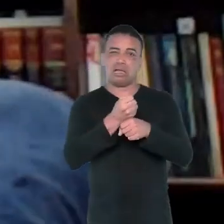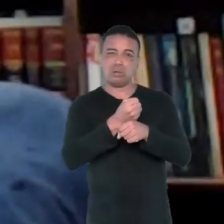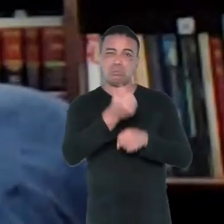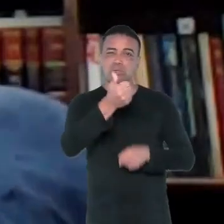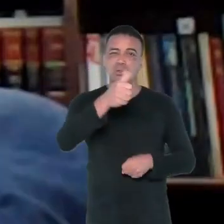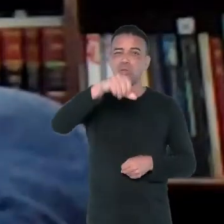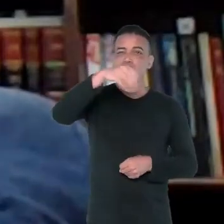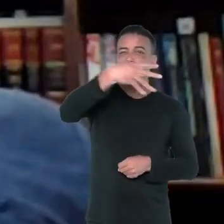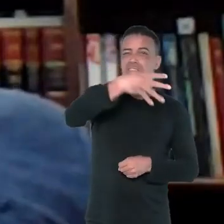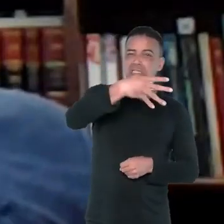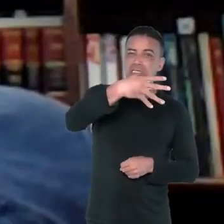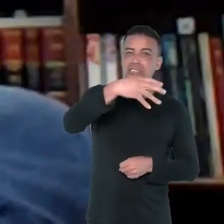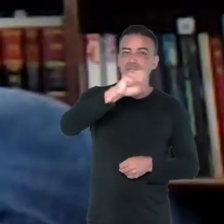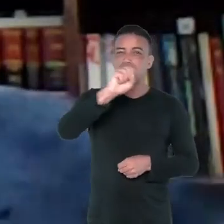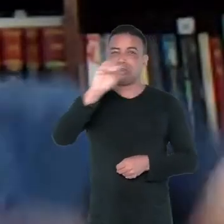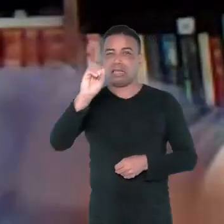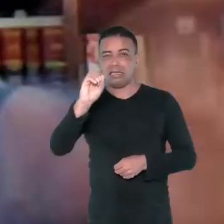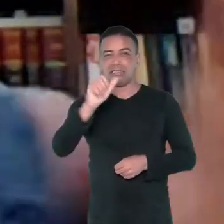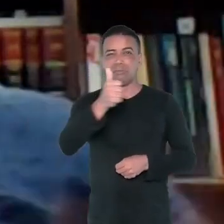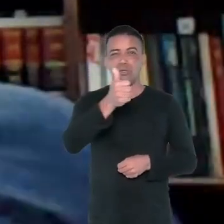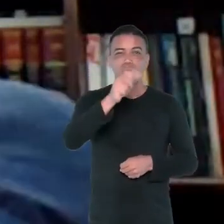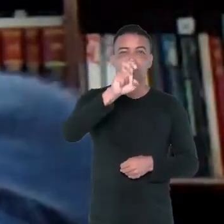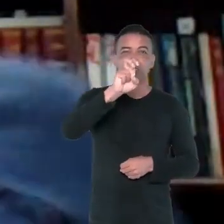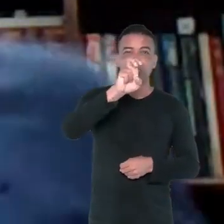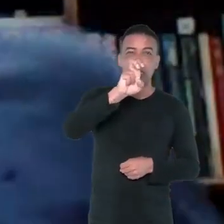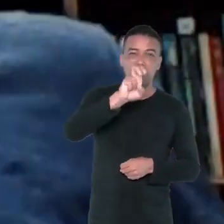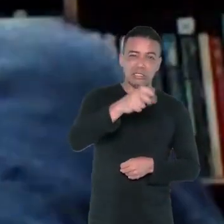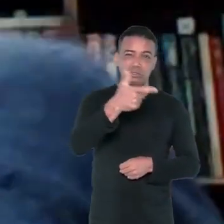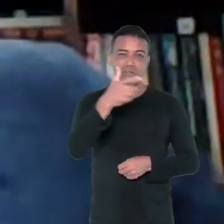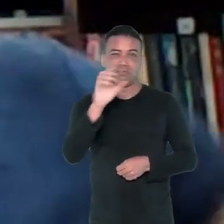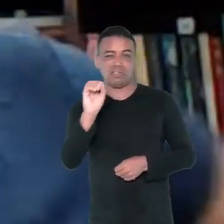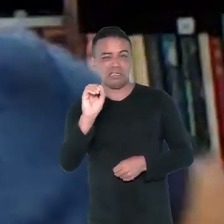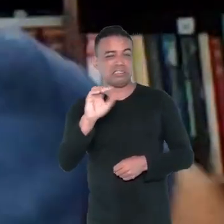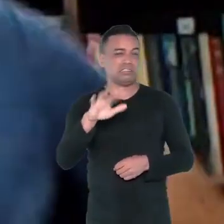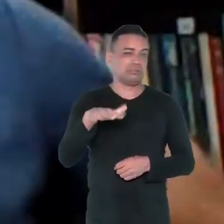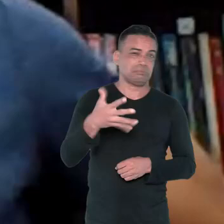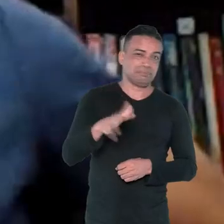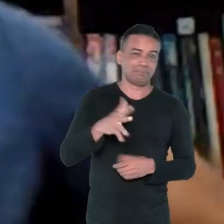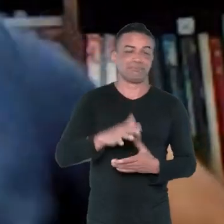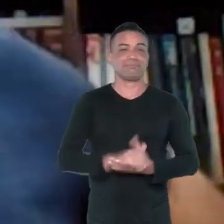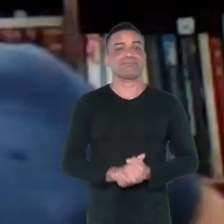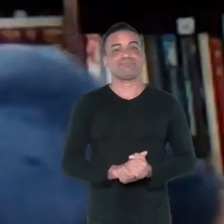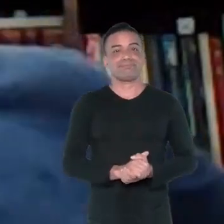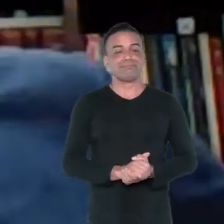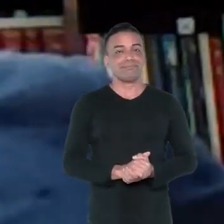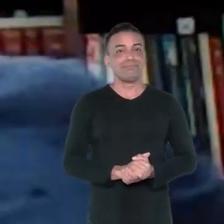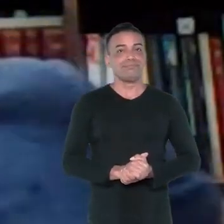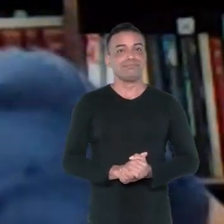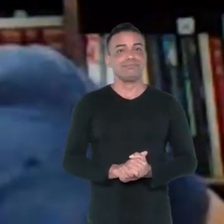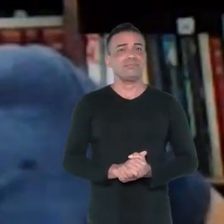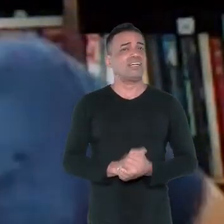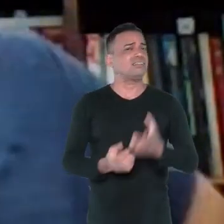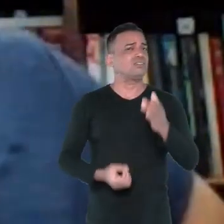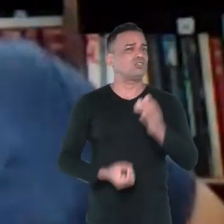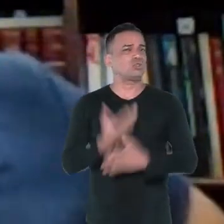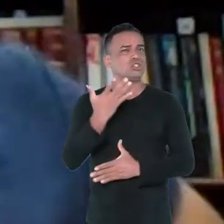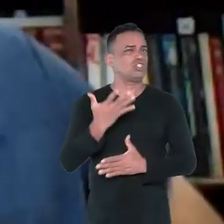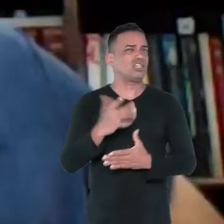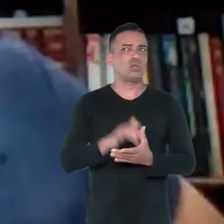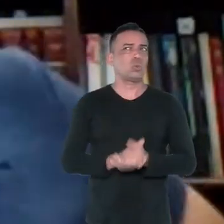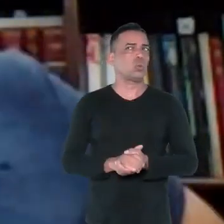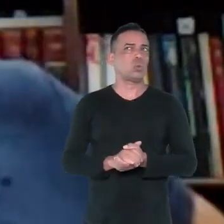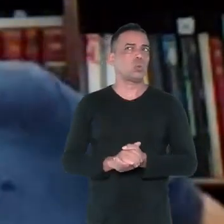1480, 1540, 1520, por aí. E surgiu um